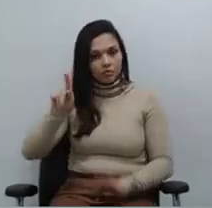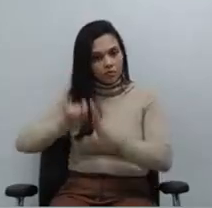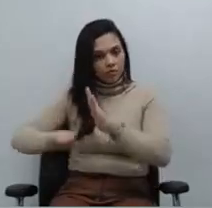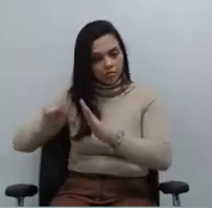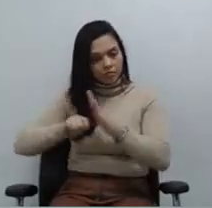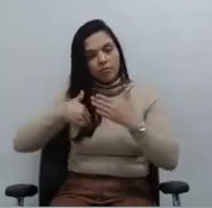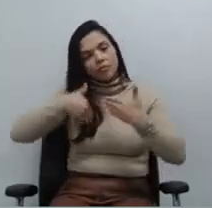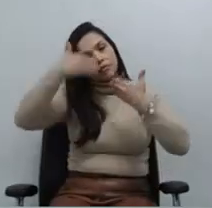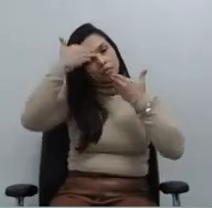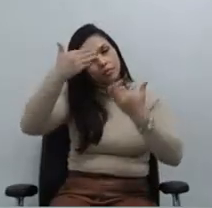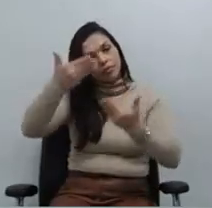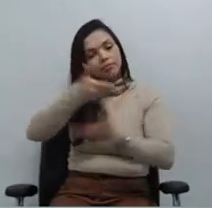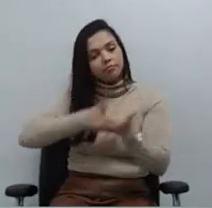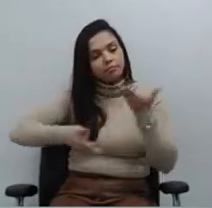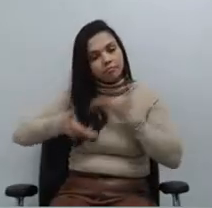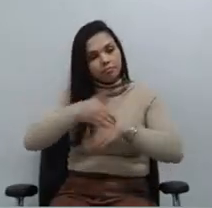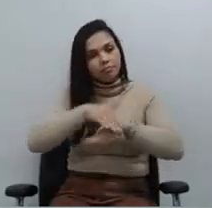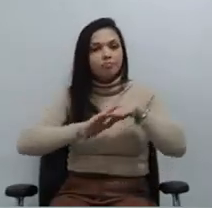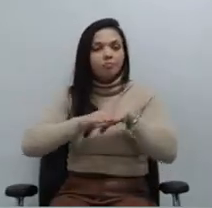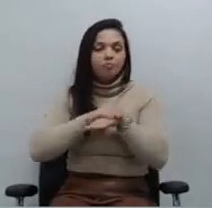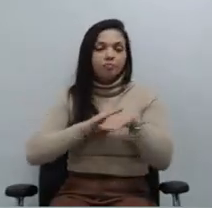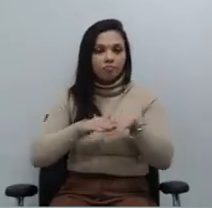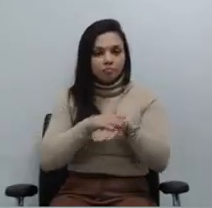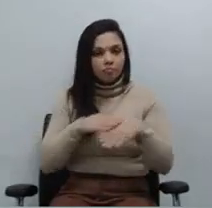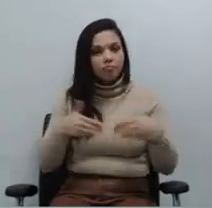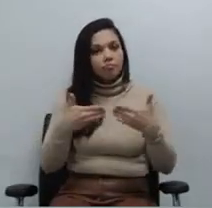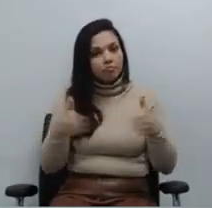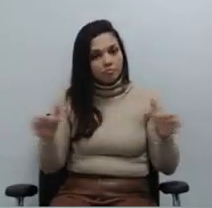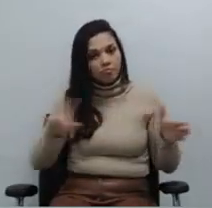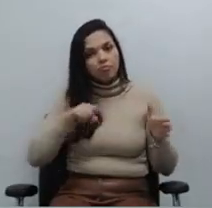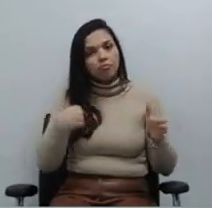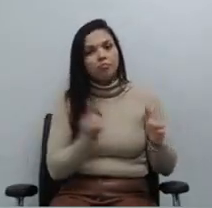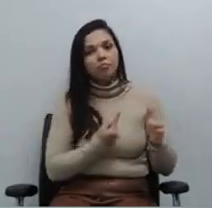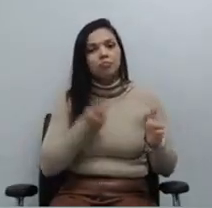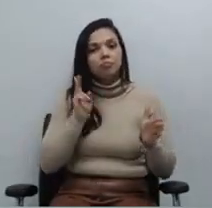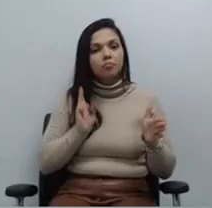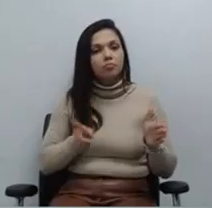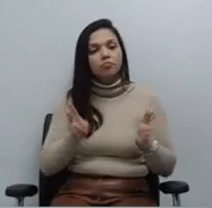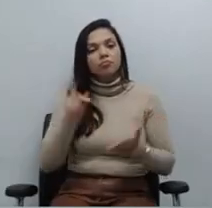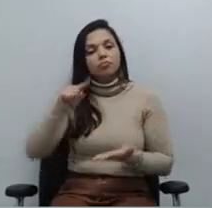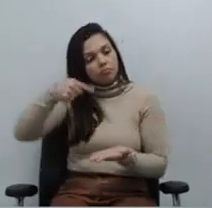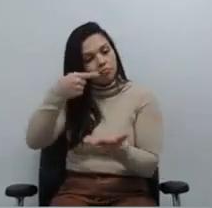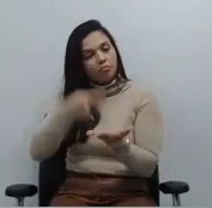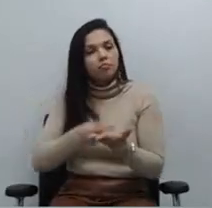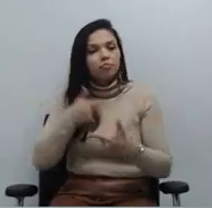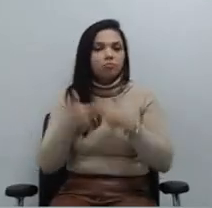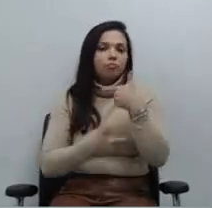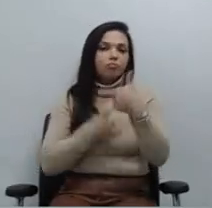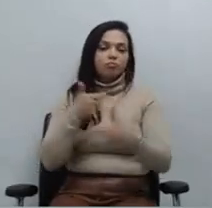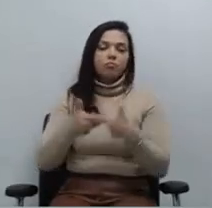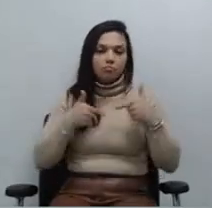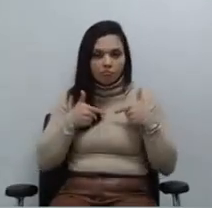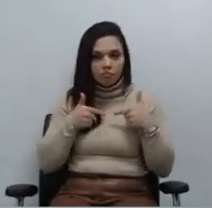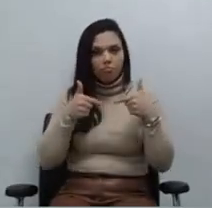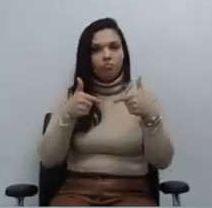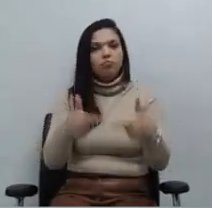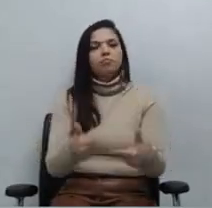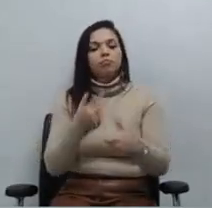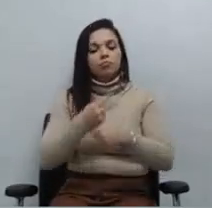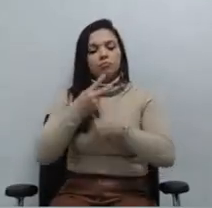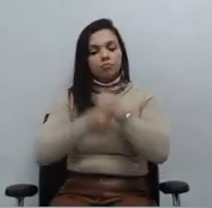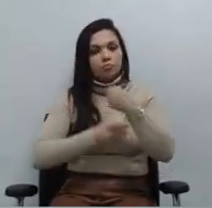imensamente o diálogo, a abertura ao diálogo, e renovamos o nosso compromisso em trabalhar intensamente aí ao longo desses